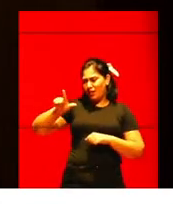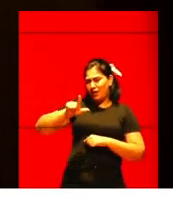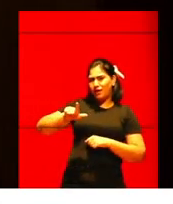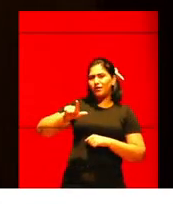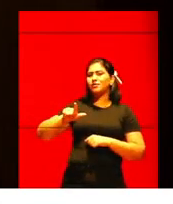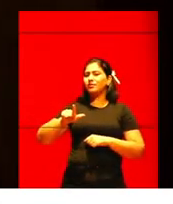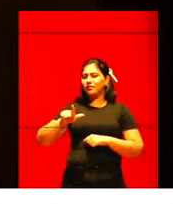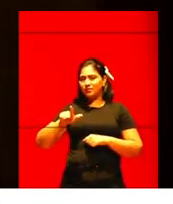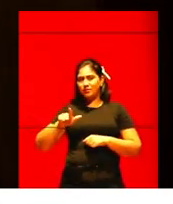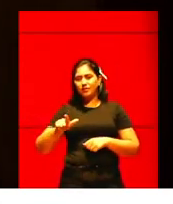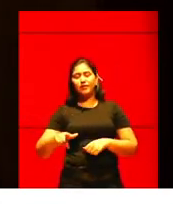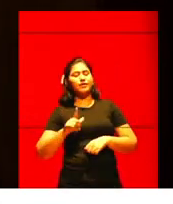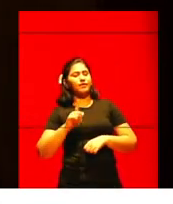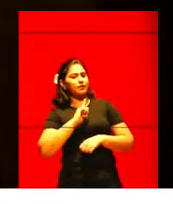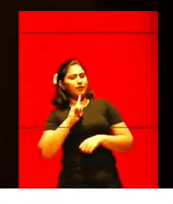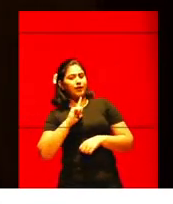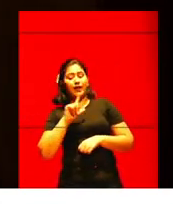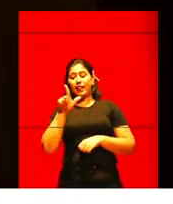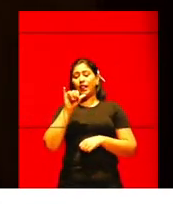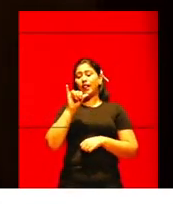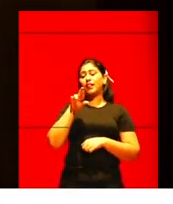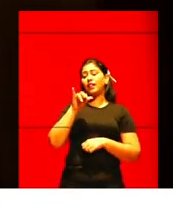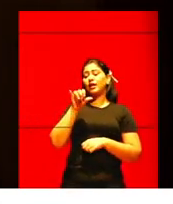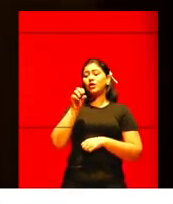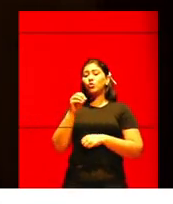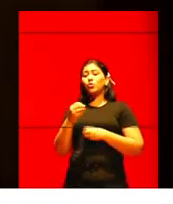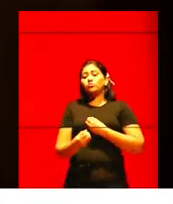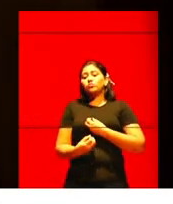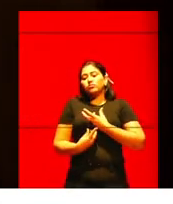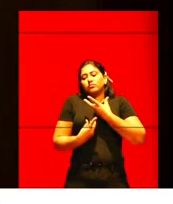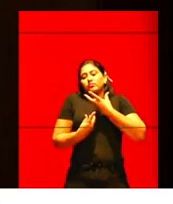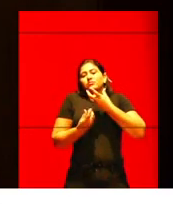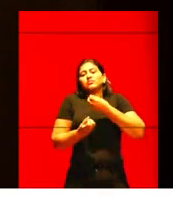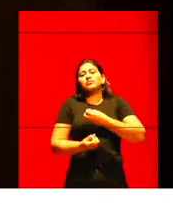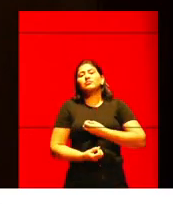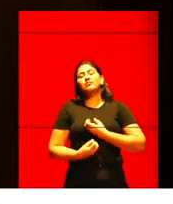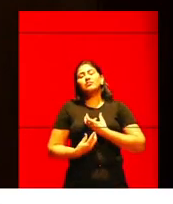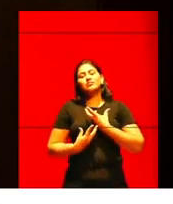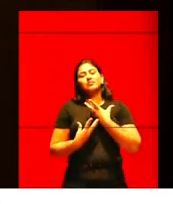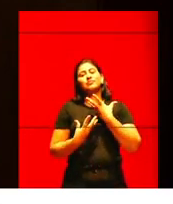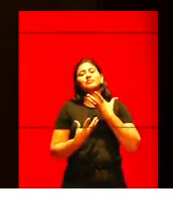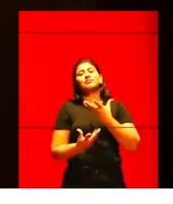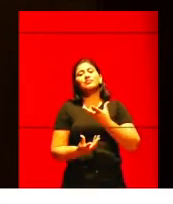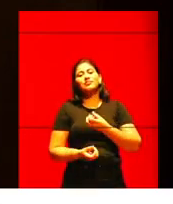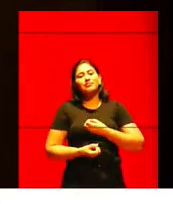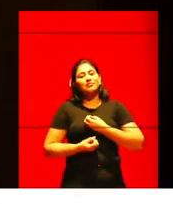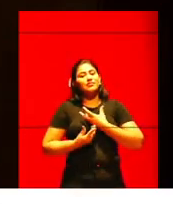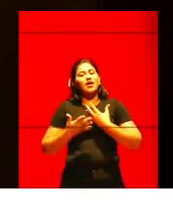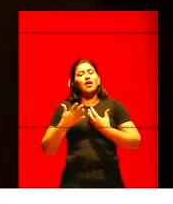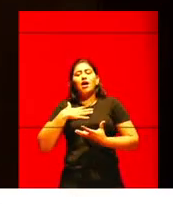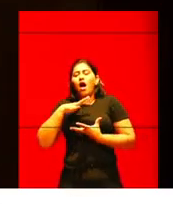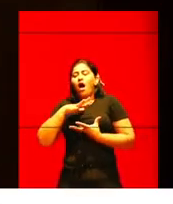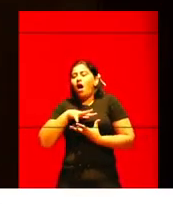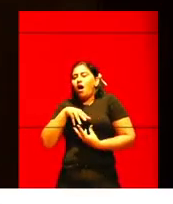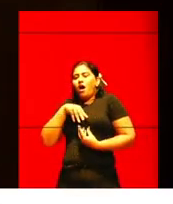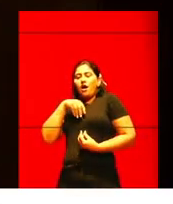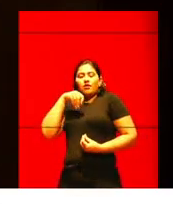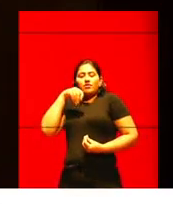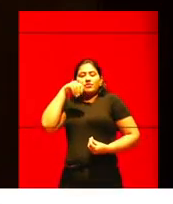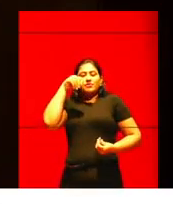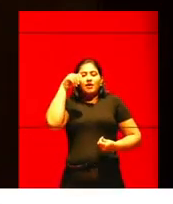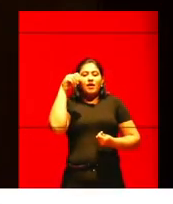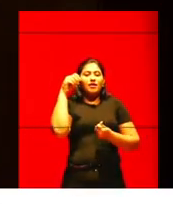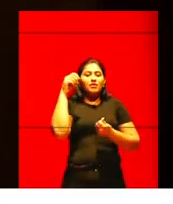trova. Isso é lírico. Então a poesia, ela é lírica. Minha alma de sonhar te andar